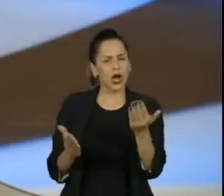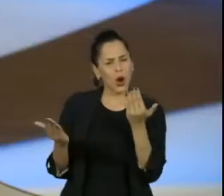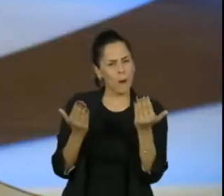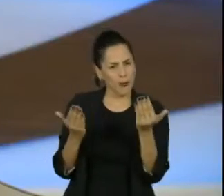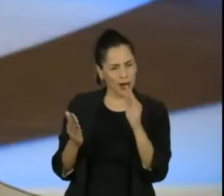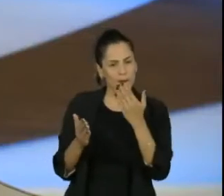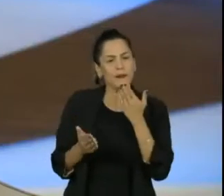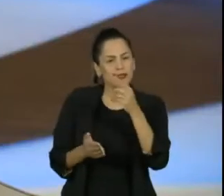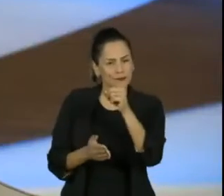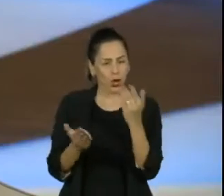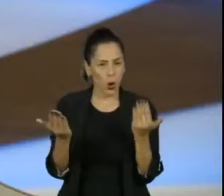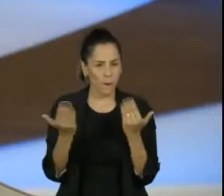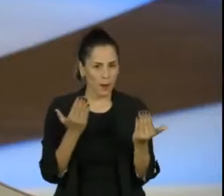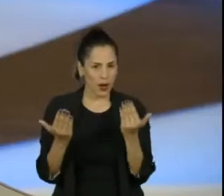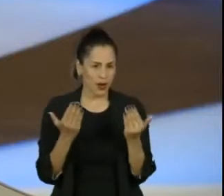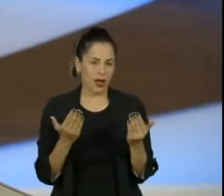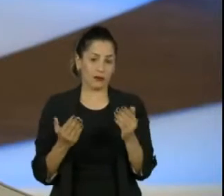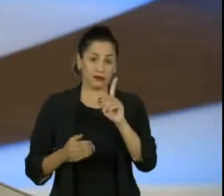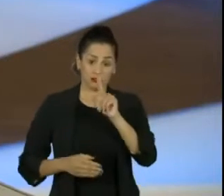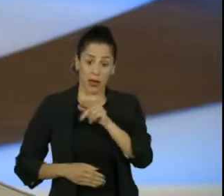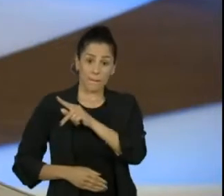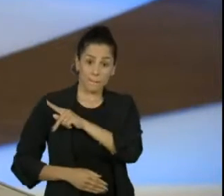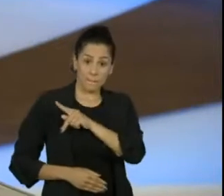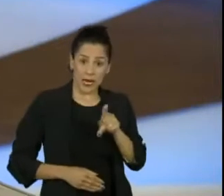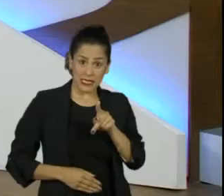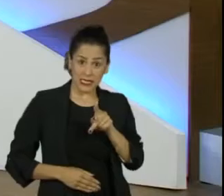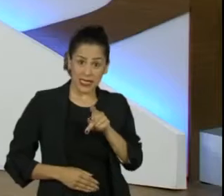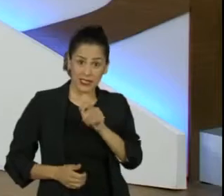e ser o prefeito da cidade de Belo Horizonte,